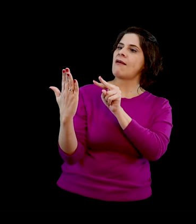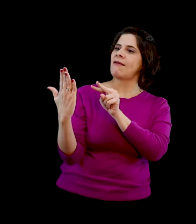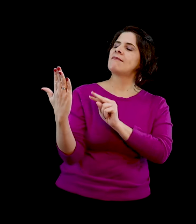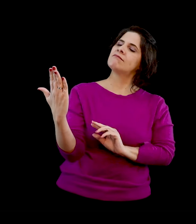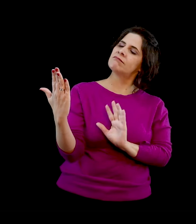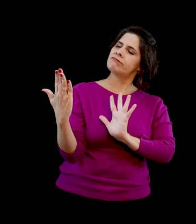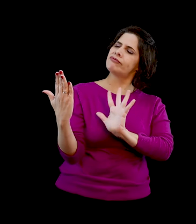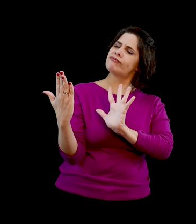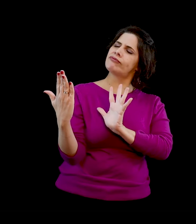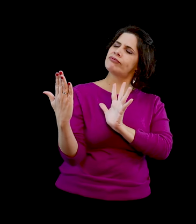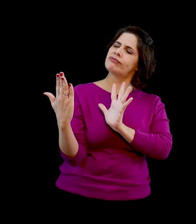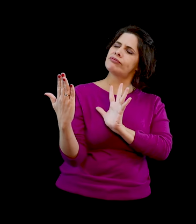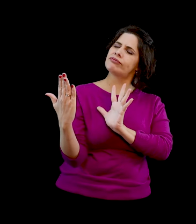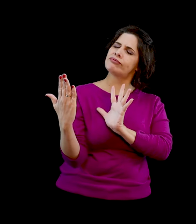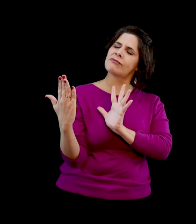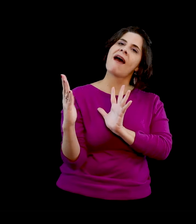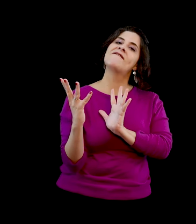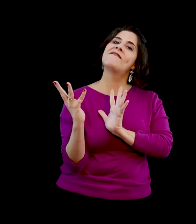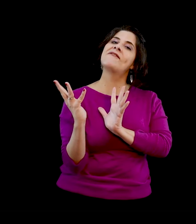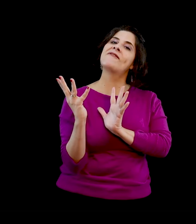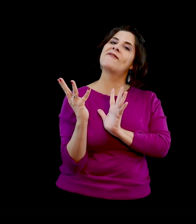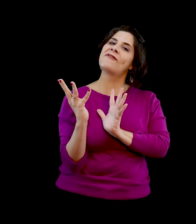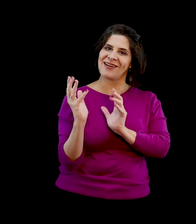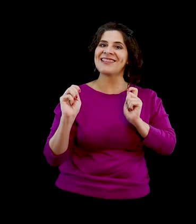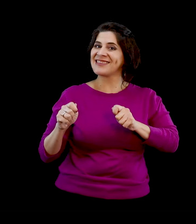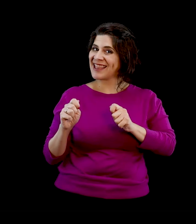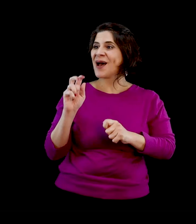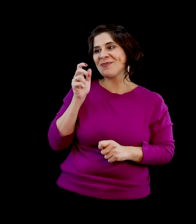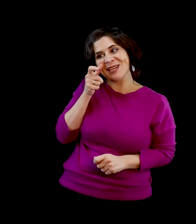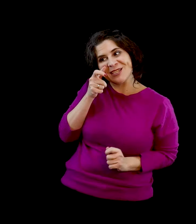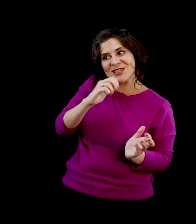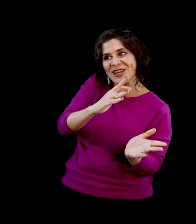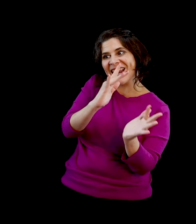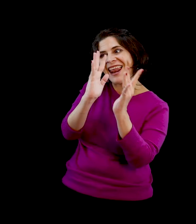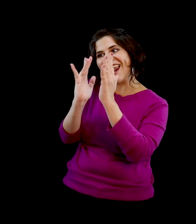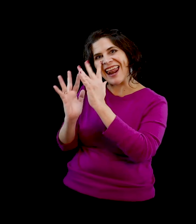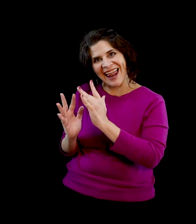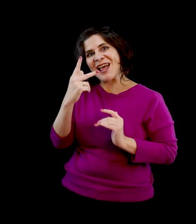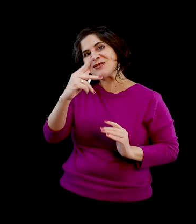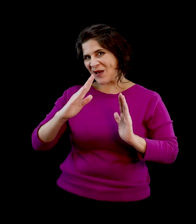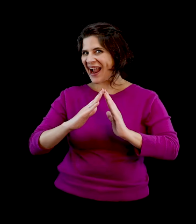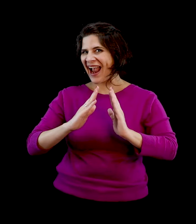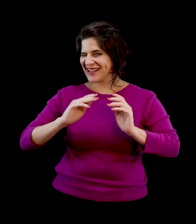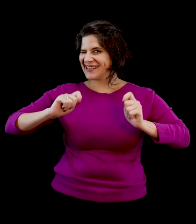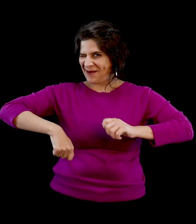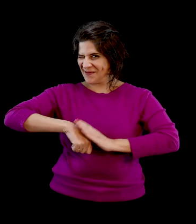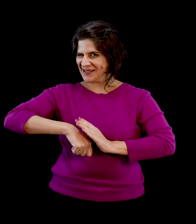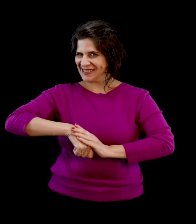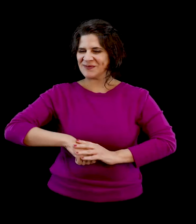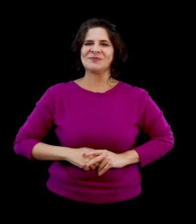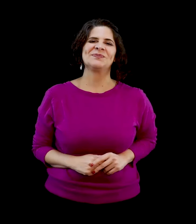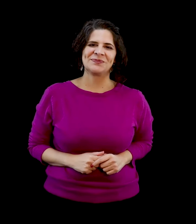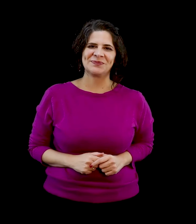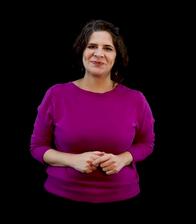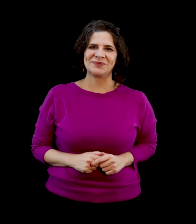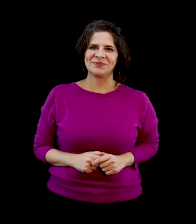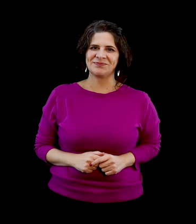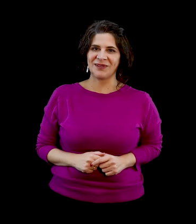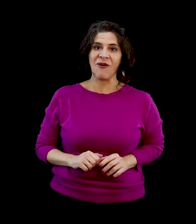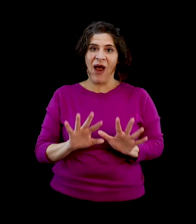precisar de um espelho para poder observar e vocês verem a animação de vocês na casa de vocês, verem como isso vai ficar legal,